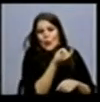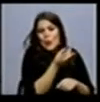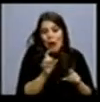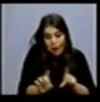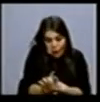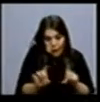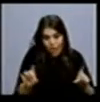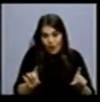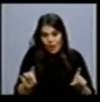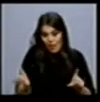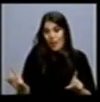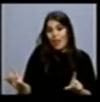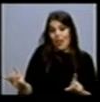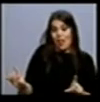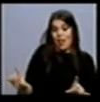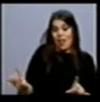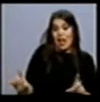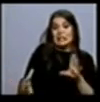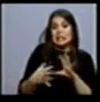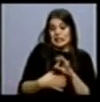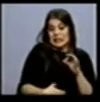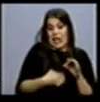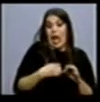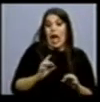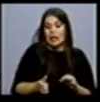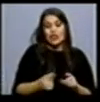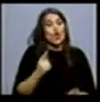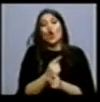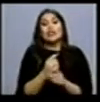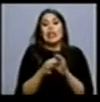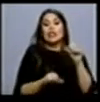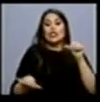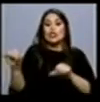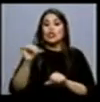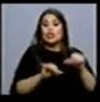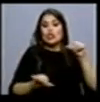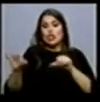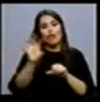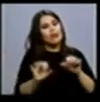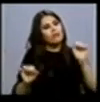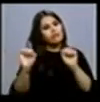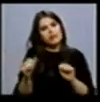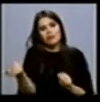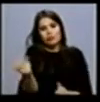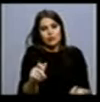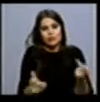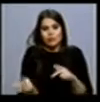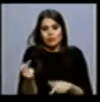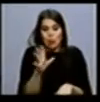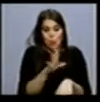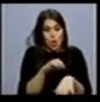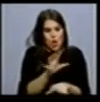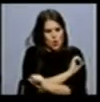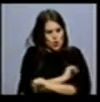bem, aquilo significa elementos químicos que foram formados, precisamente, na explosão da